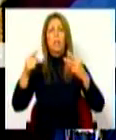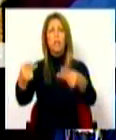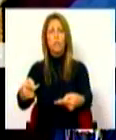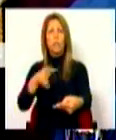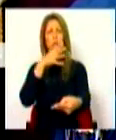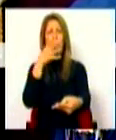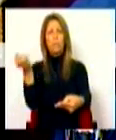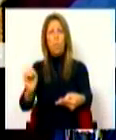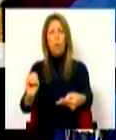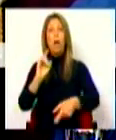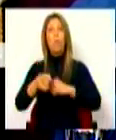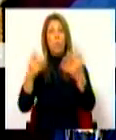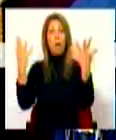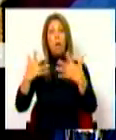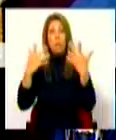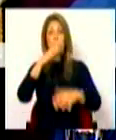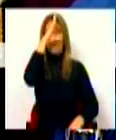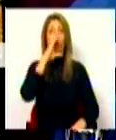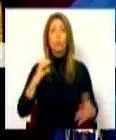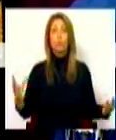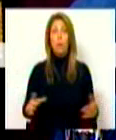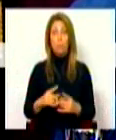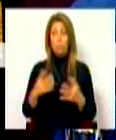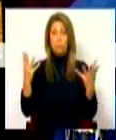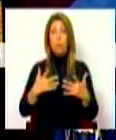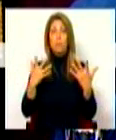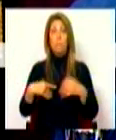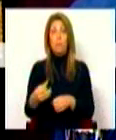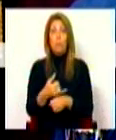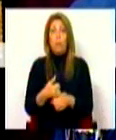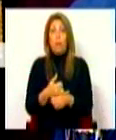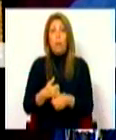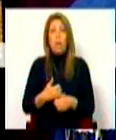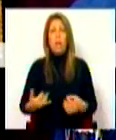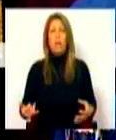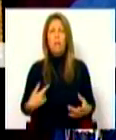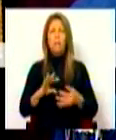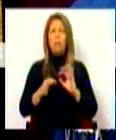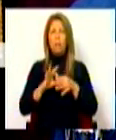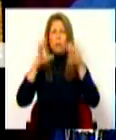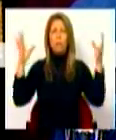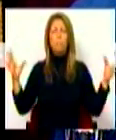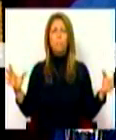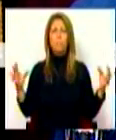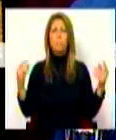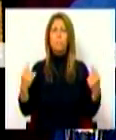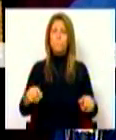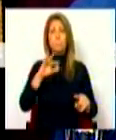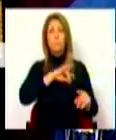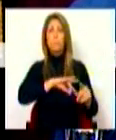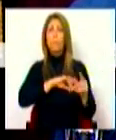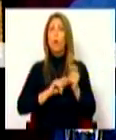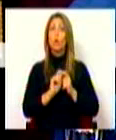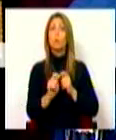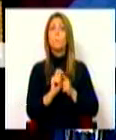injustificada daquilo que é o orçamento do Estado para o orçamento regional. Não faz sentido que haja um subsídio